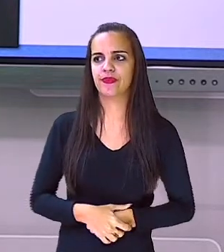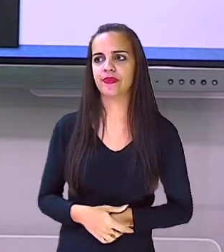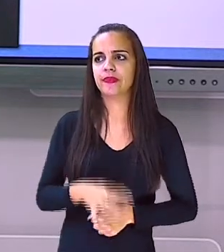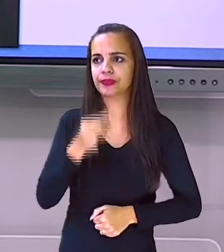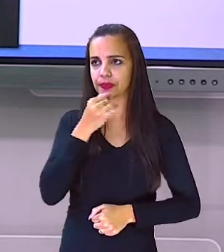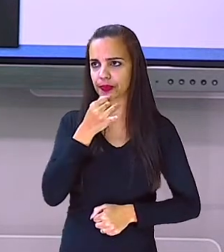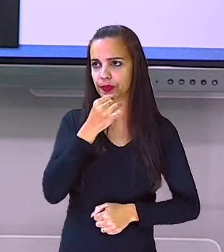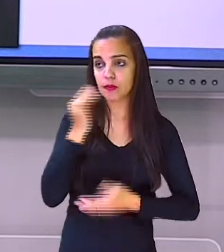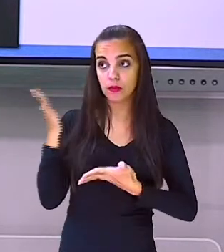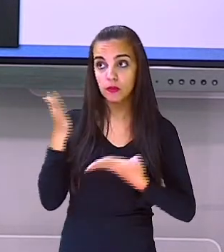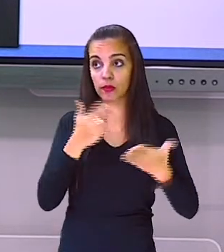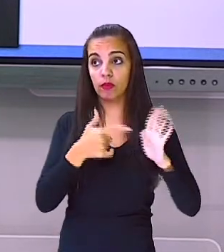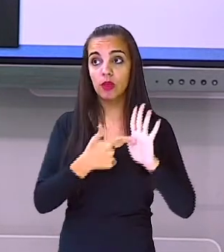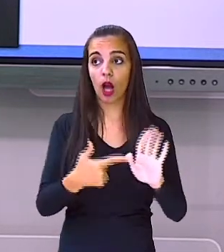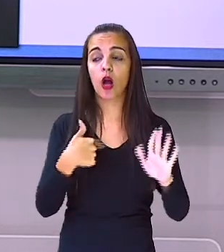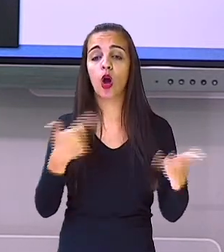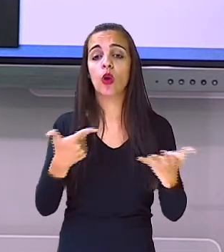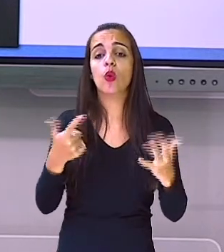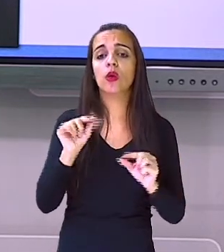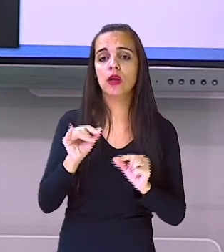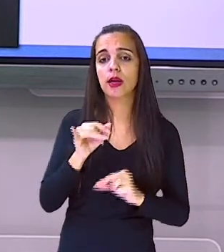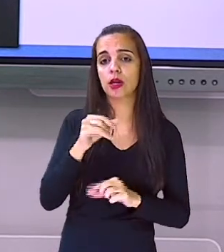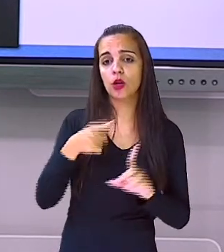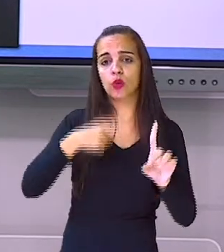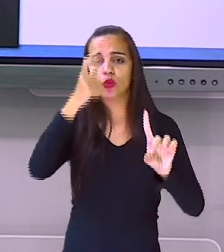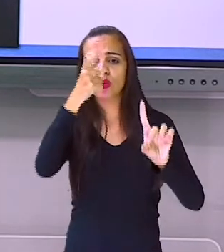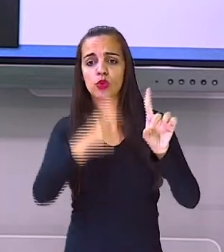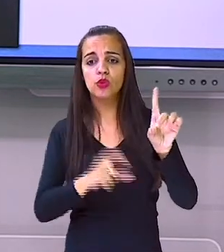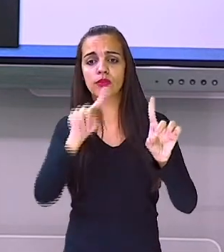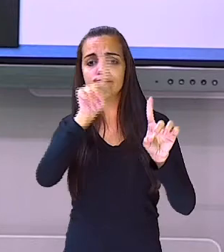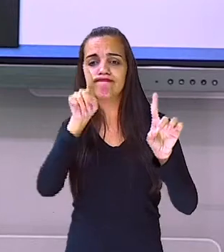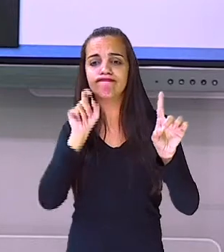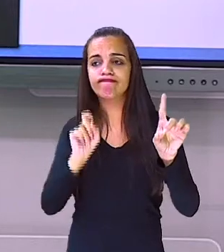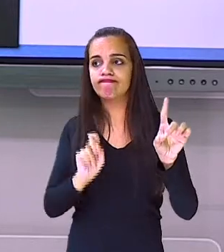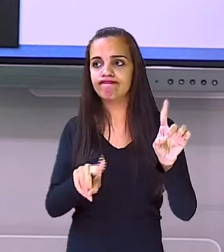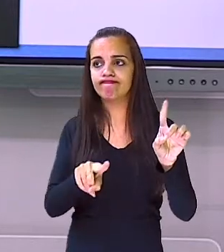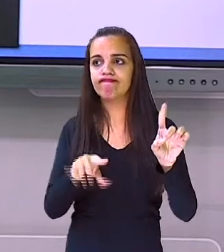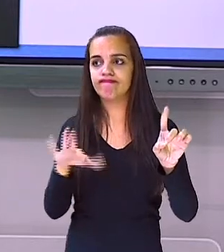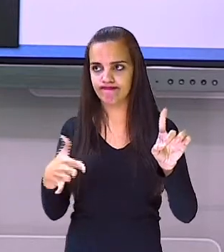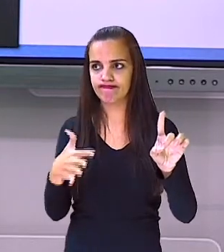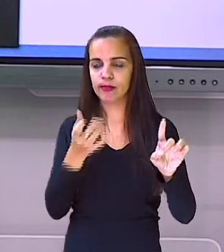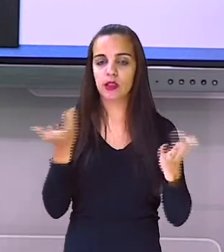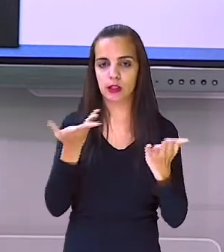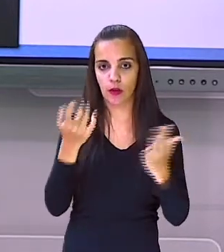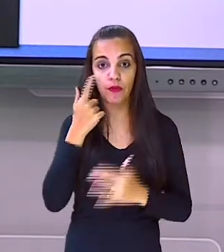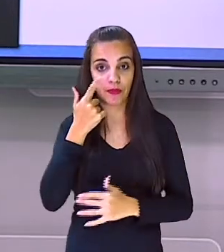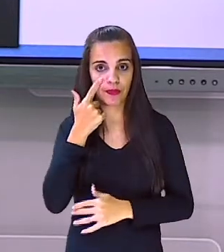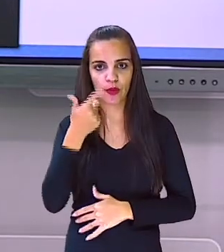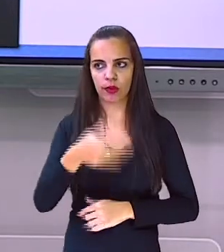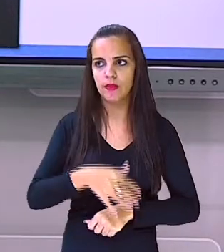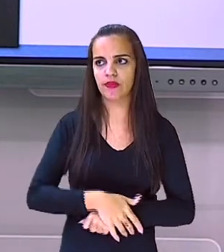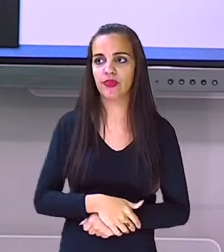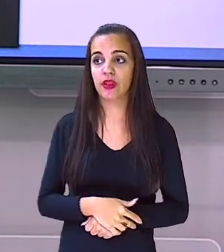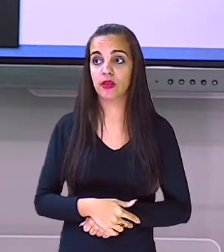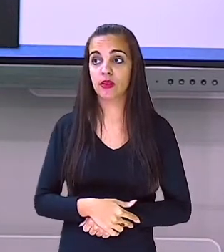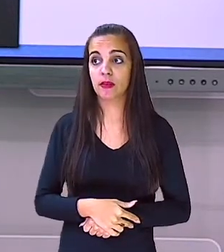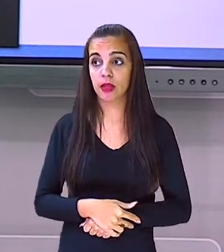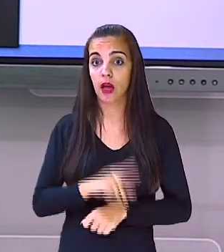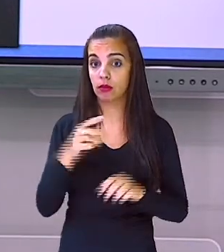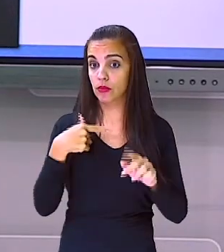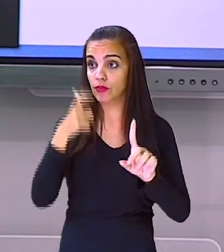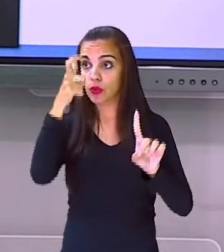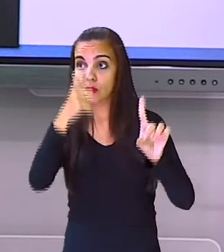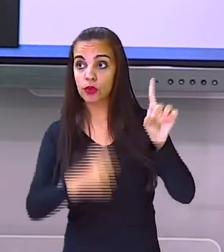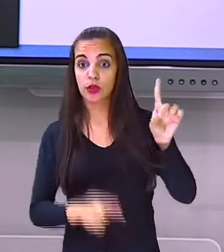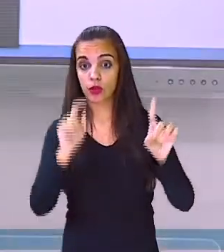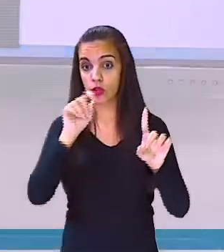alguns exemplos de sujeito indeterminado com sujeito oculto para a gente não confundir. Então presta atenção, ó. Sujeito